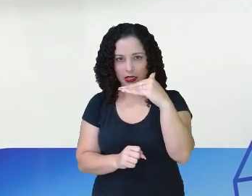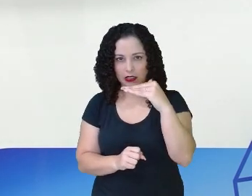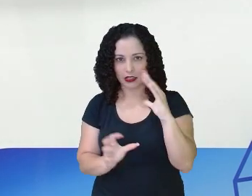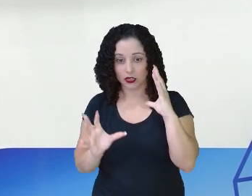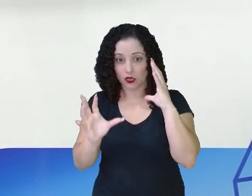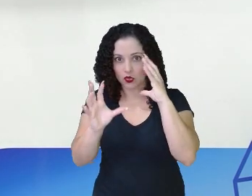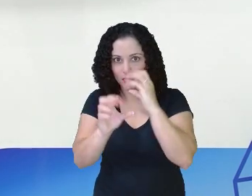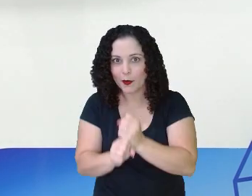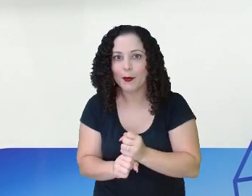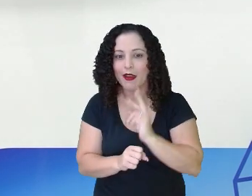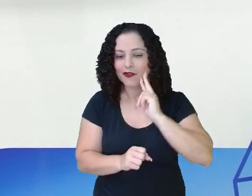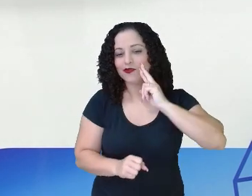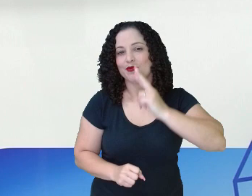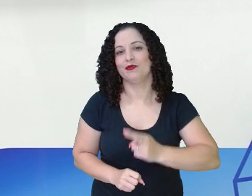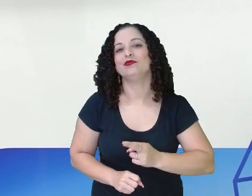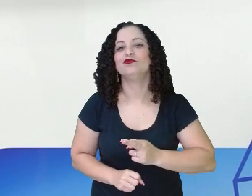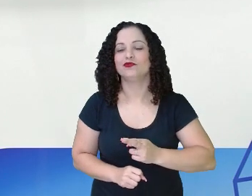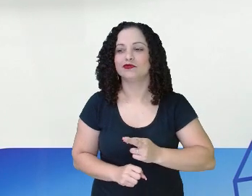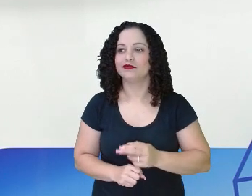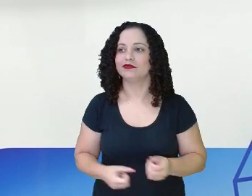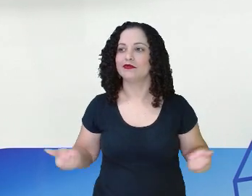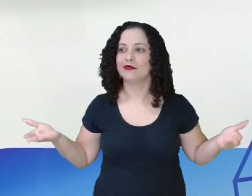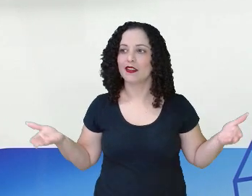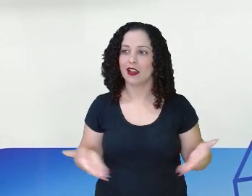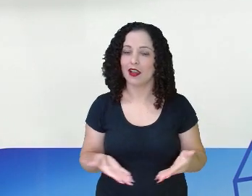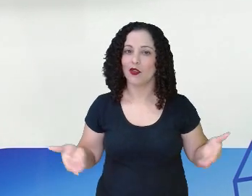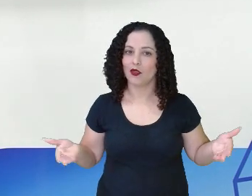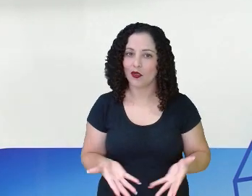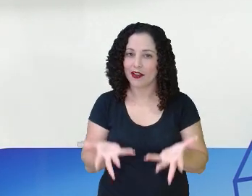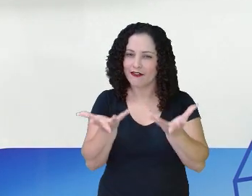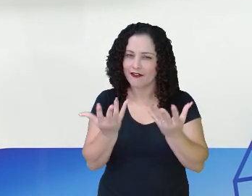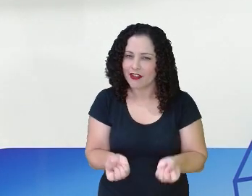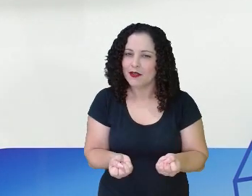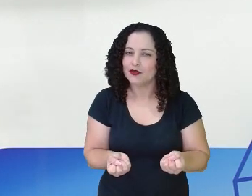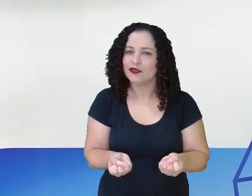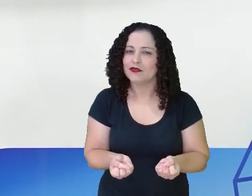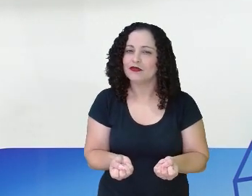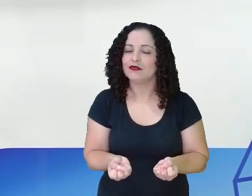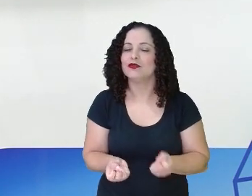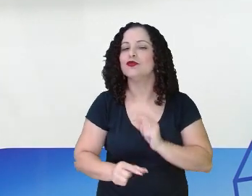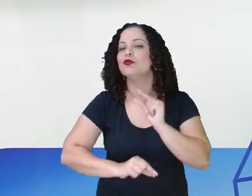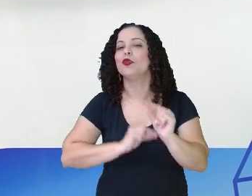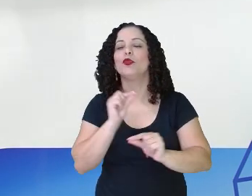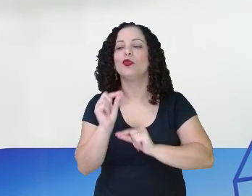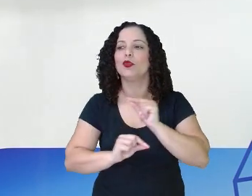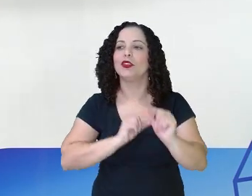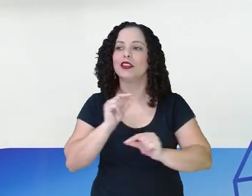nossa operação. E aí eu já vou, né, para as nossas